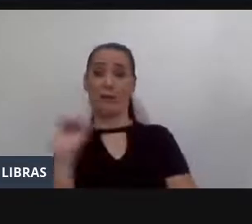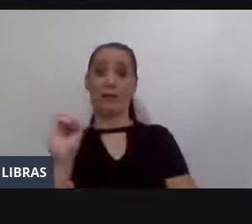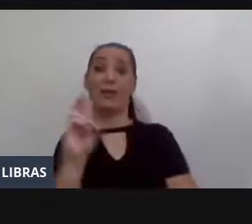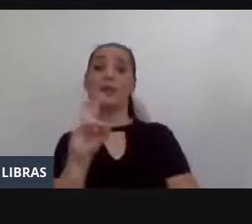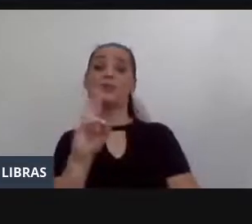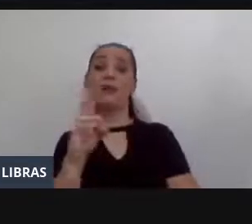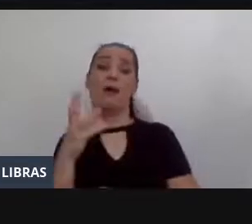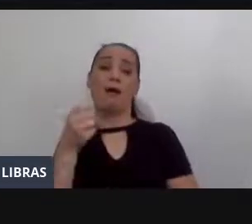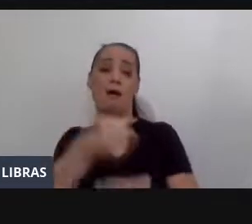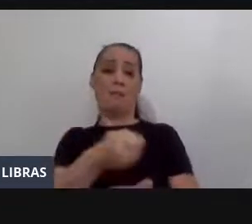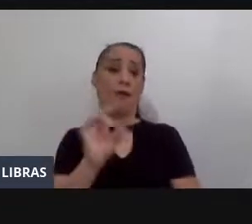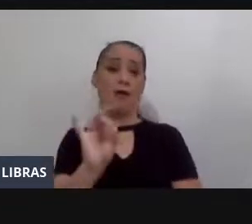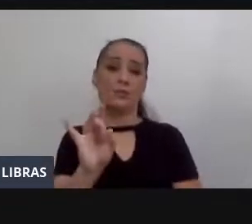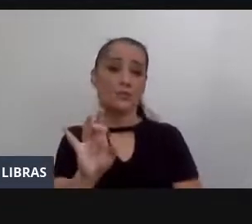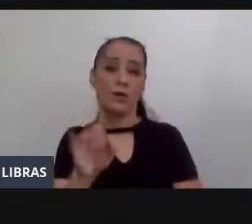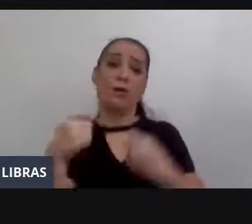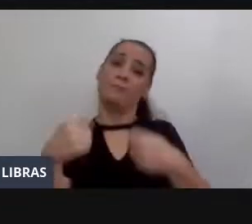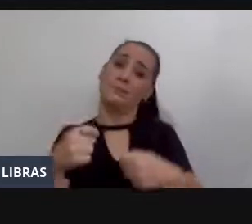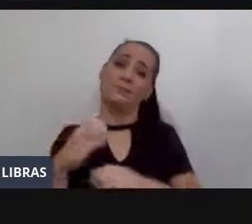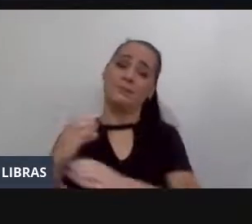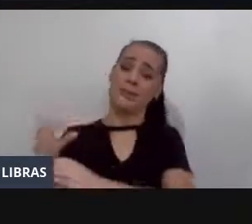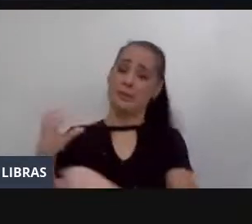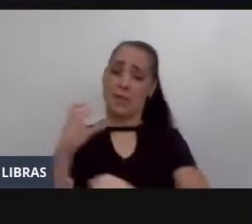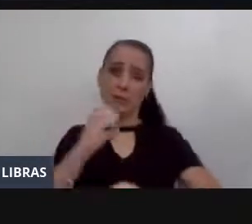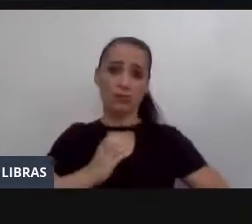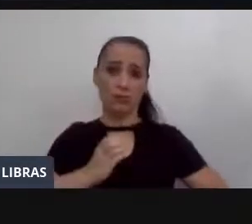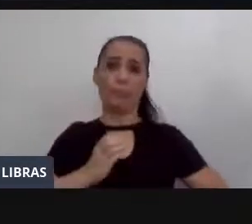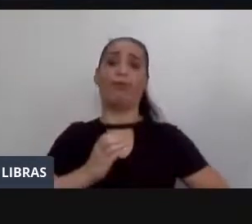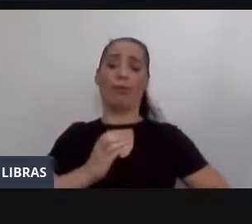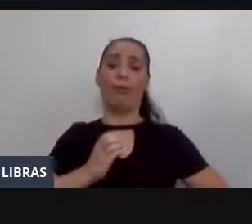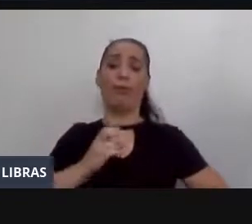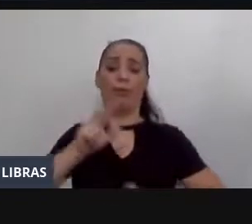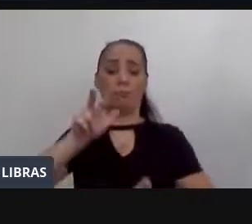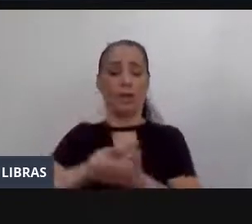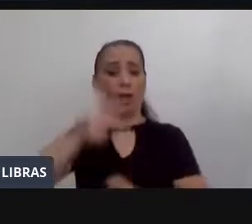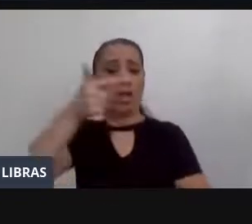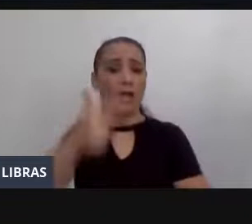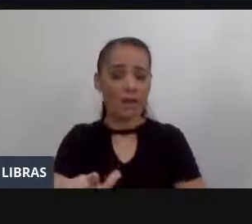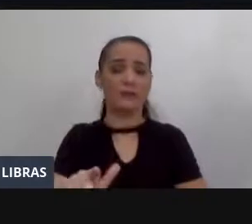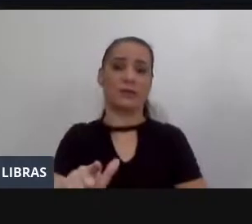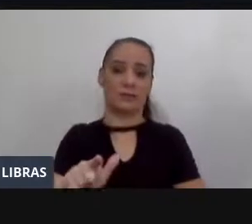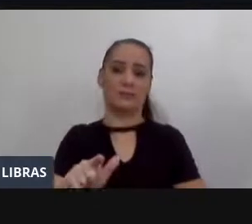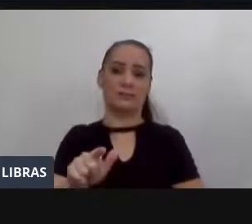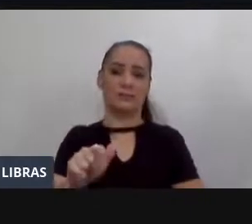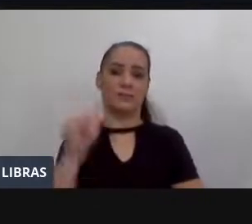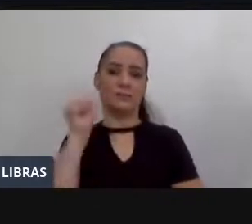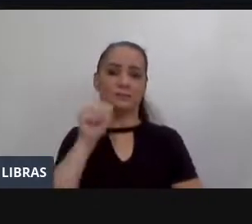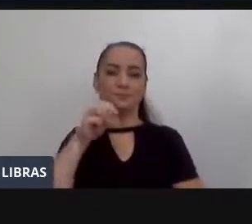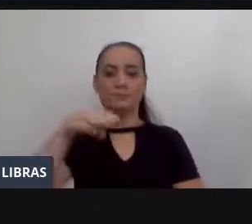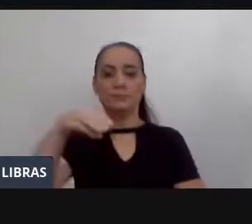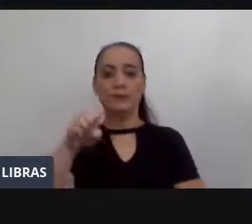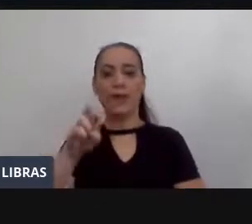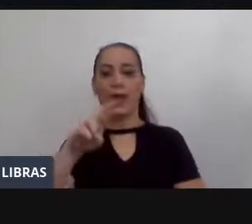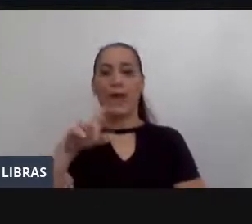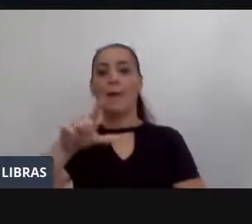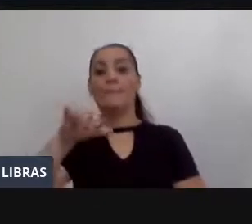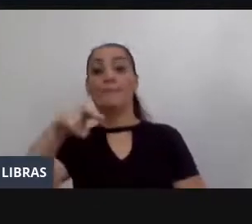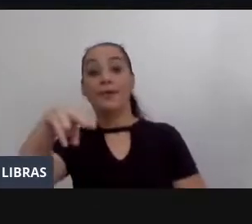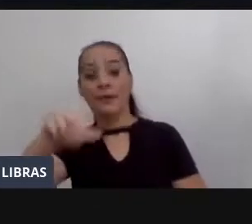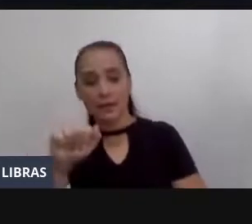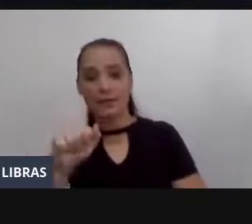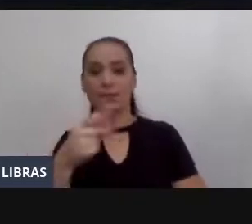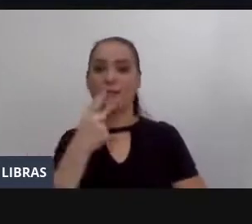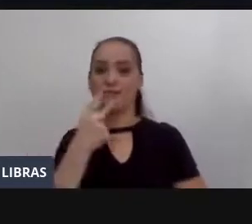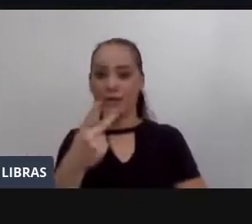precisa da revalidação do diploma dessas pessoas, urgente. A Merlina tocou nesse assunto, ela é uma amiga muito querida, sempre nos acompanha, ela é